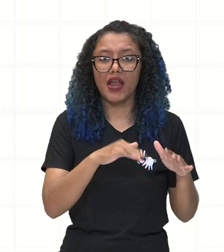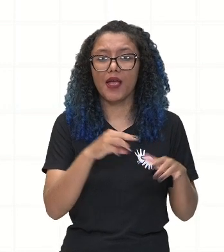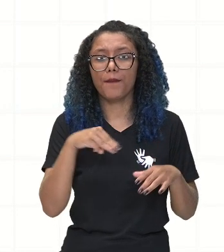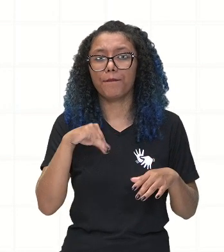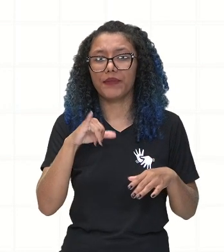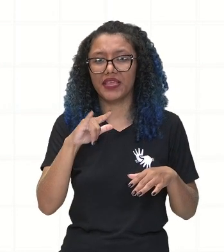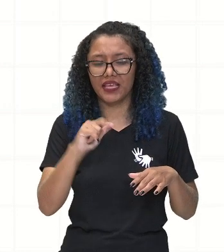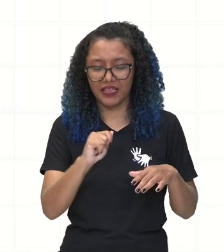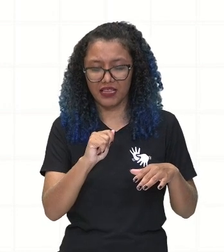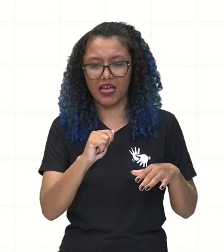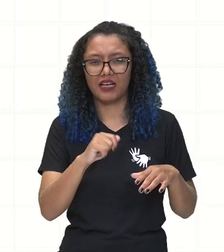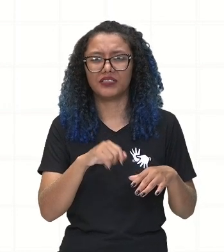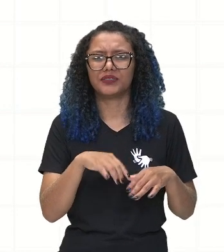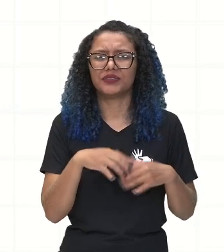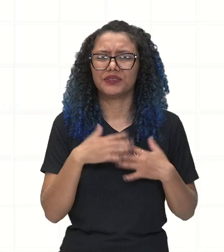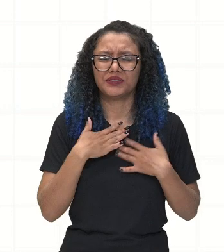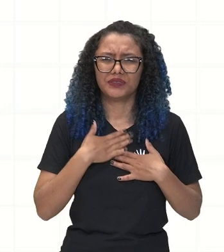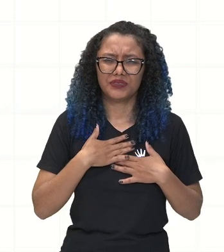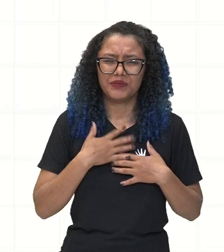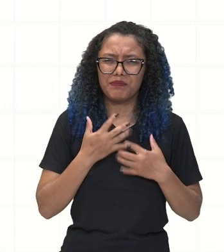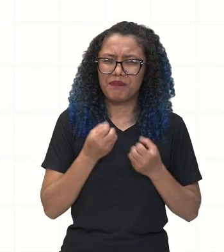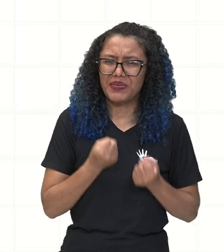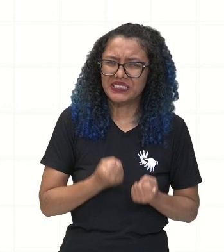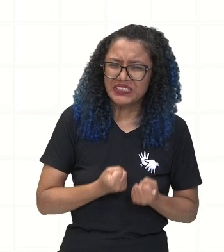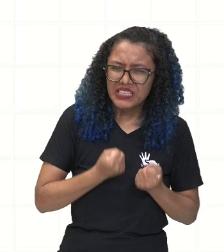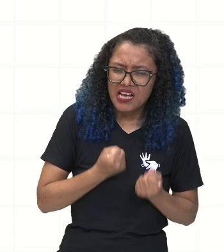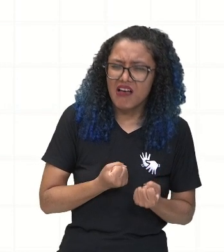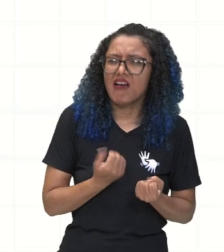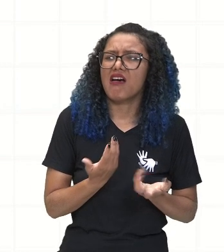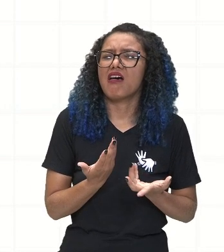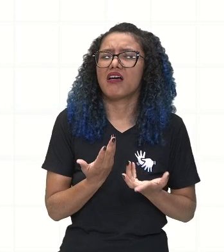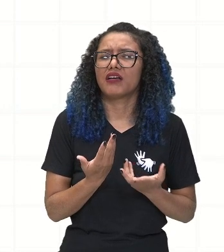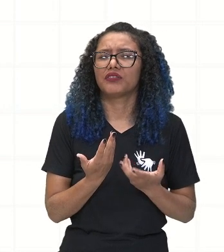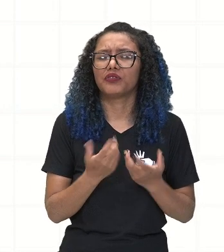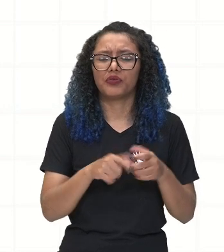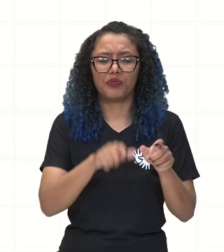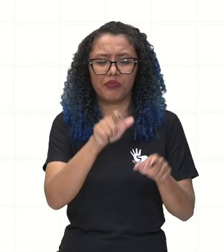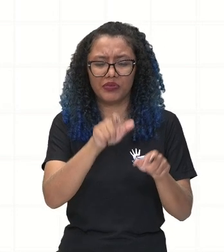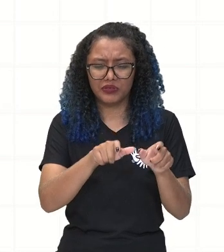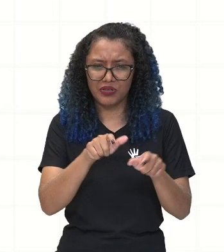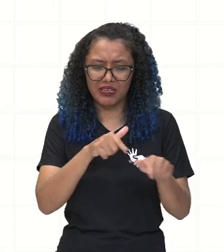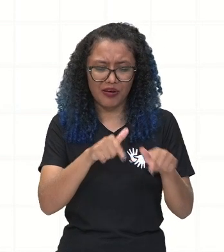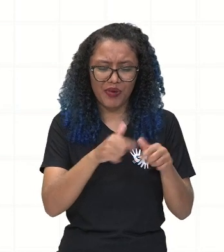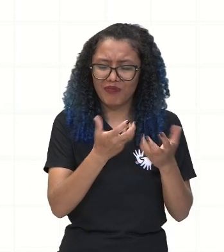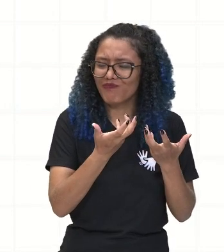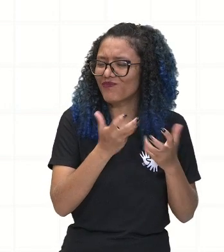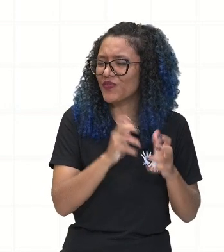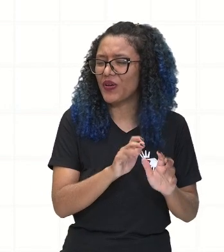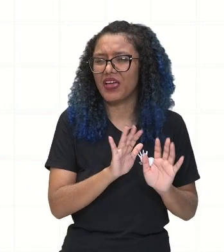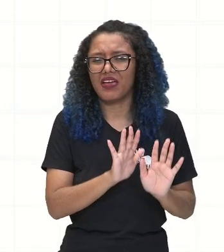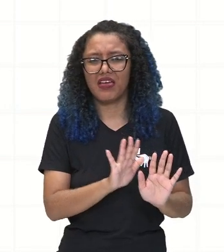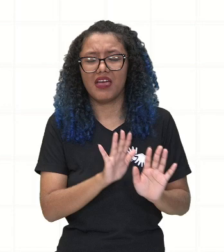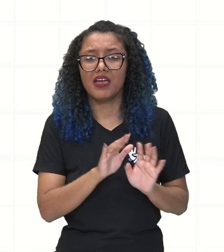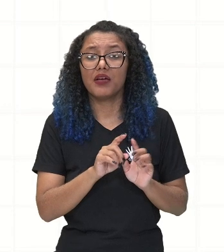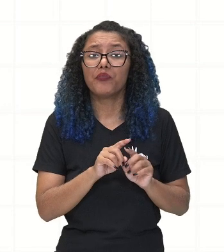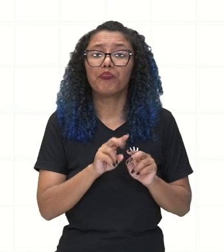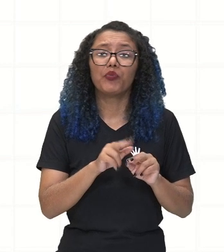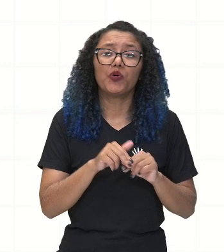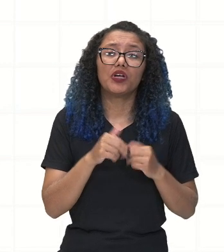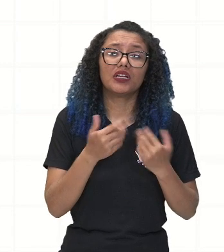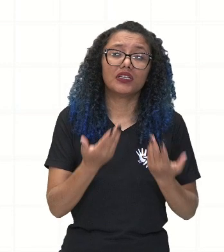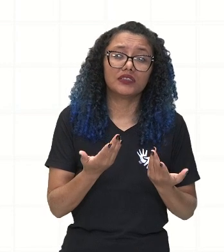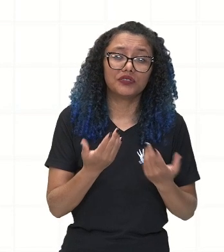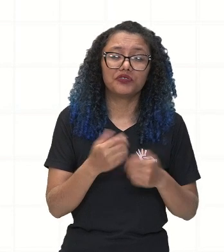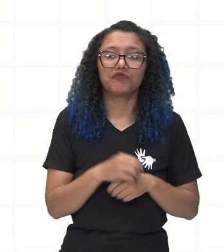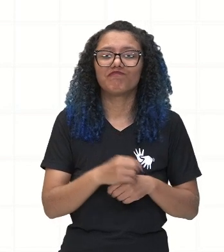e claro que muitos não queriam estar inseridos naquele contexto de trabalho. E, por conta disso, foi